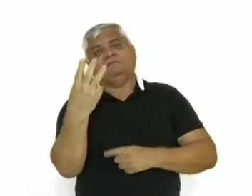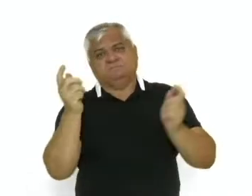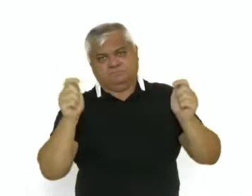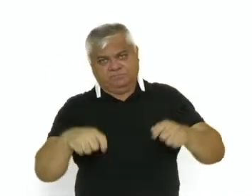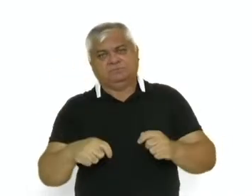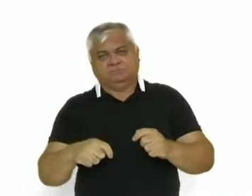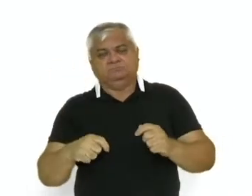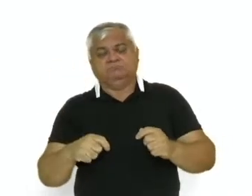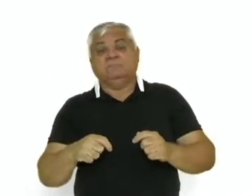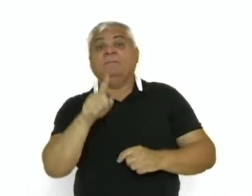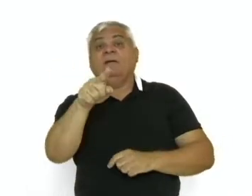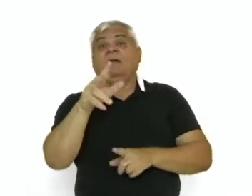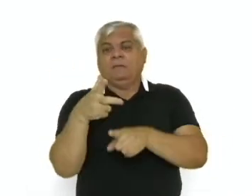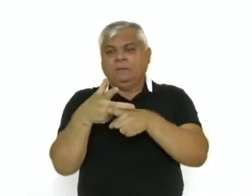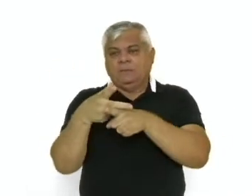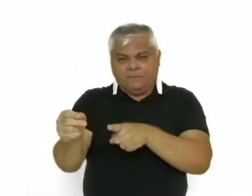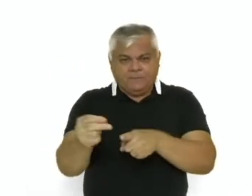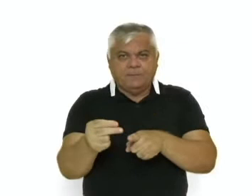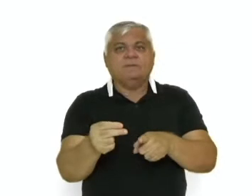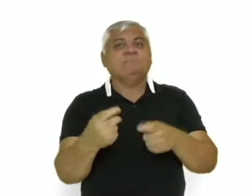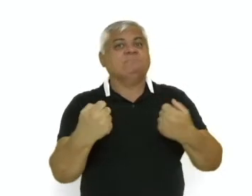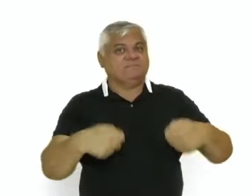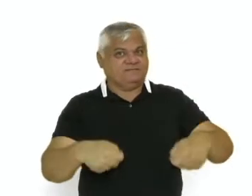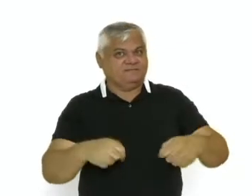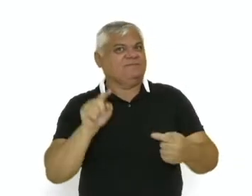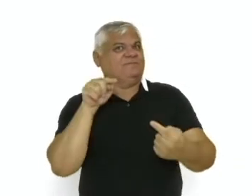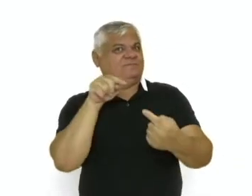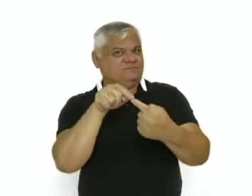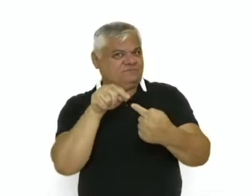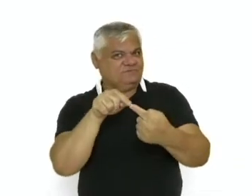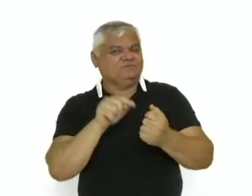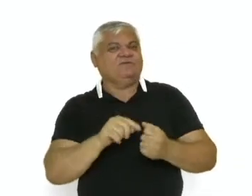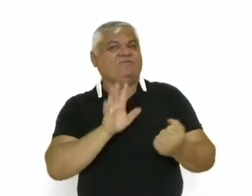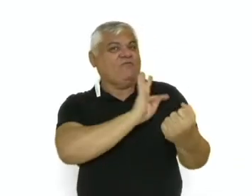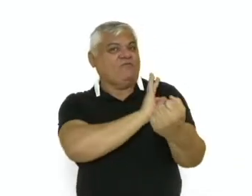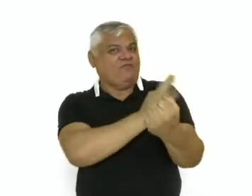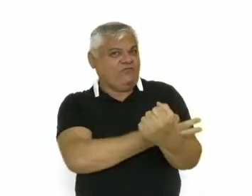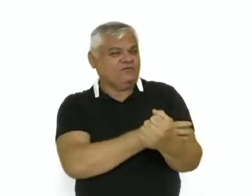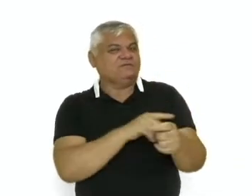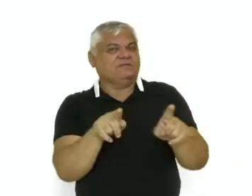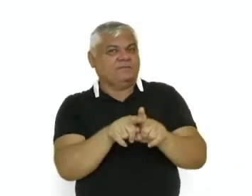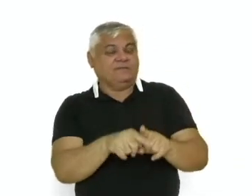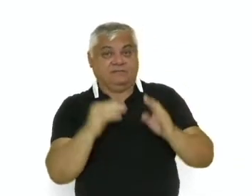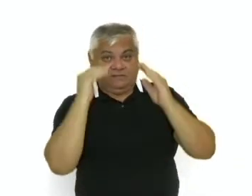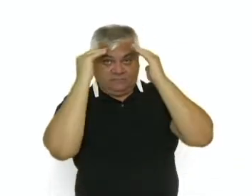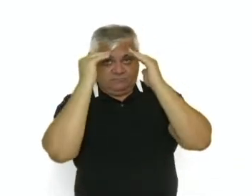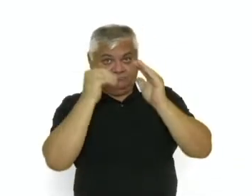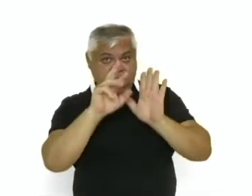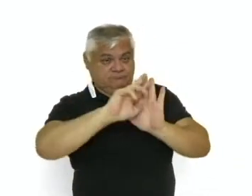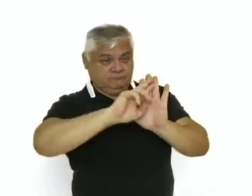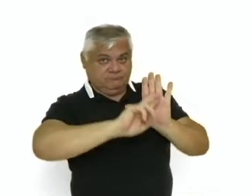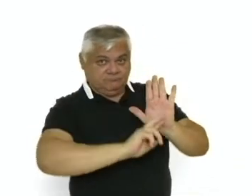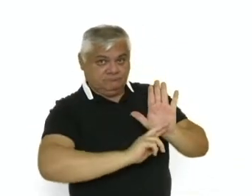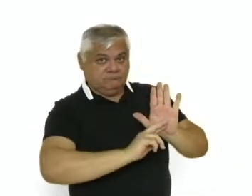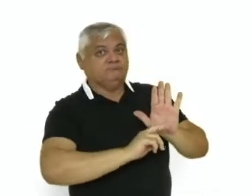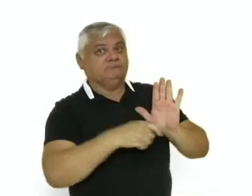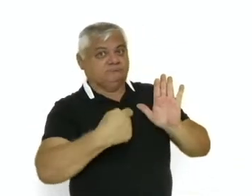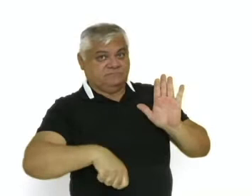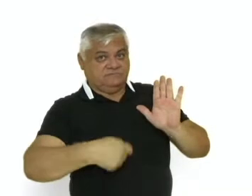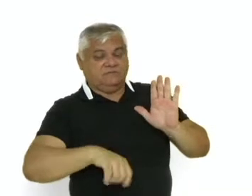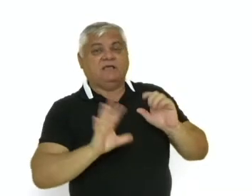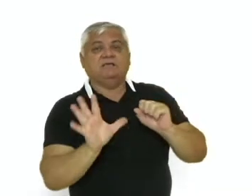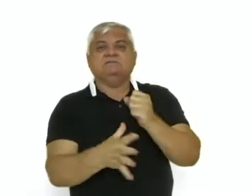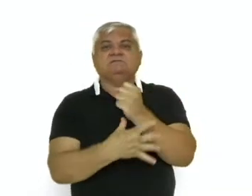são vencer o adversário, impor-se fisicamente ao outro, respeito às regras, acima de tudo, assegurar